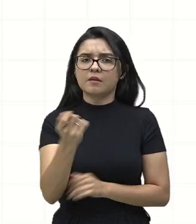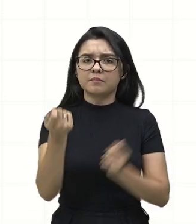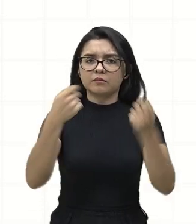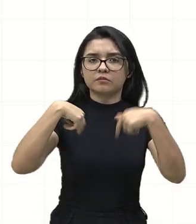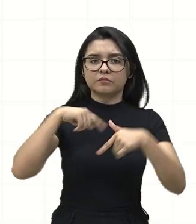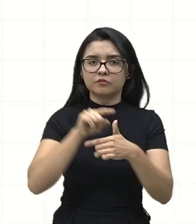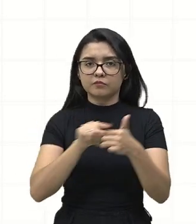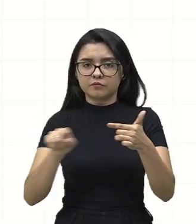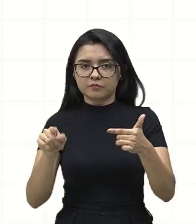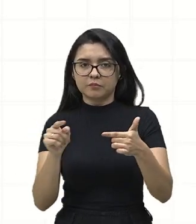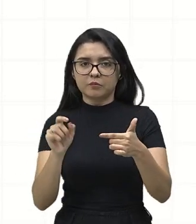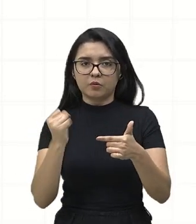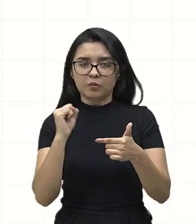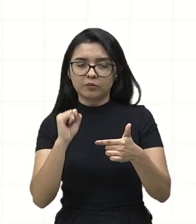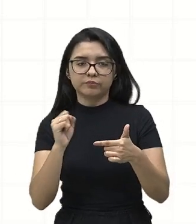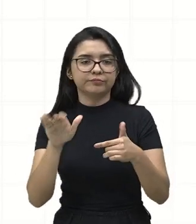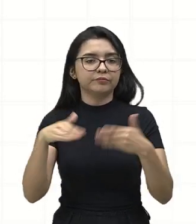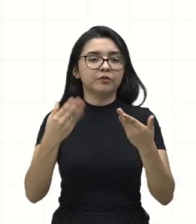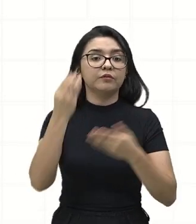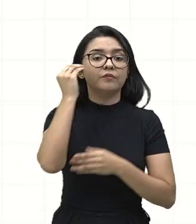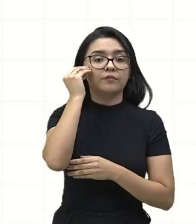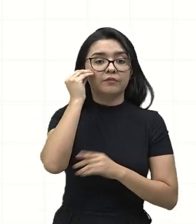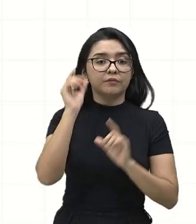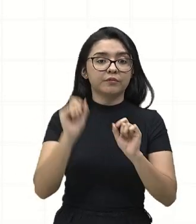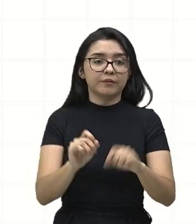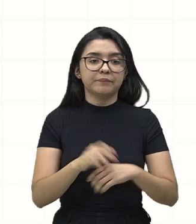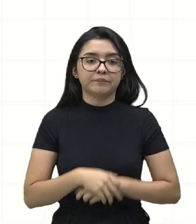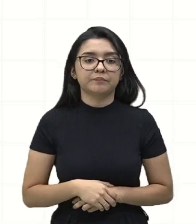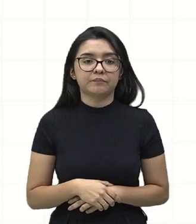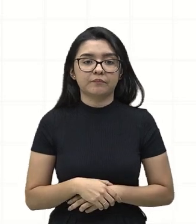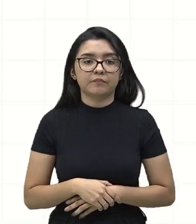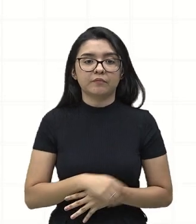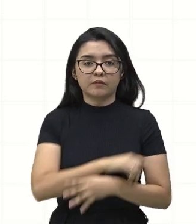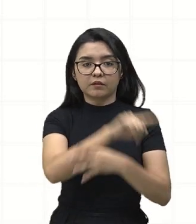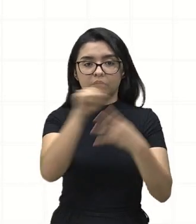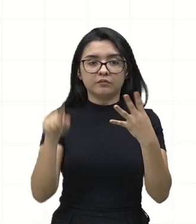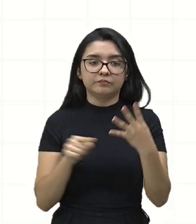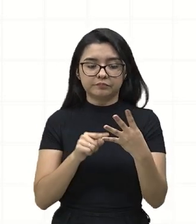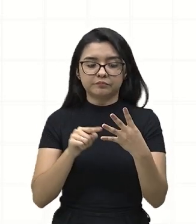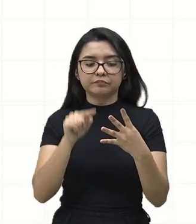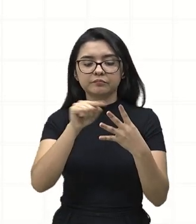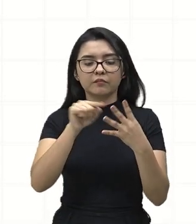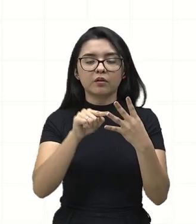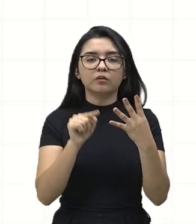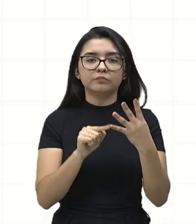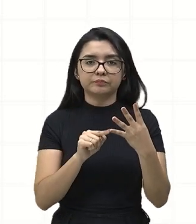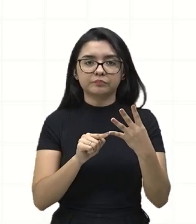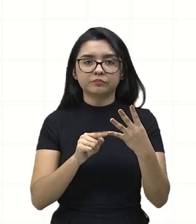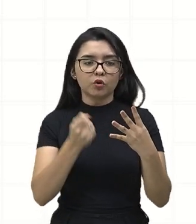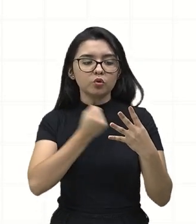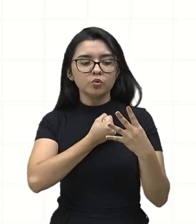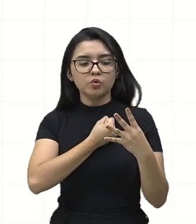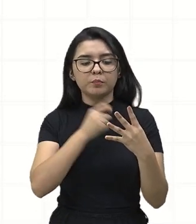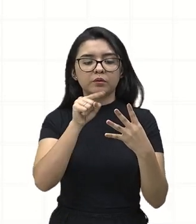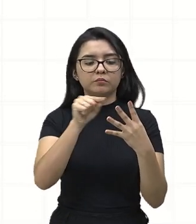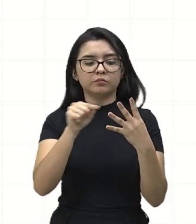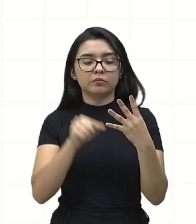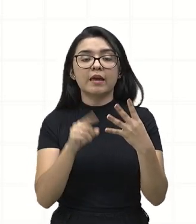é divisível por 8, a gente tem que olhar para os seus 3 últimos algarismos, que nesse caso